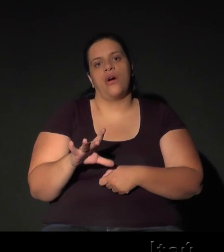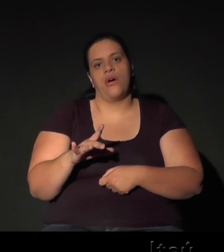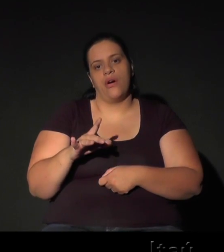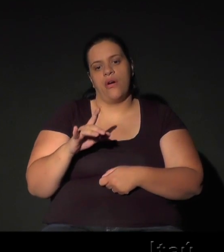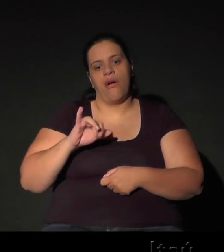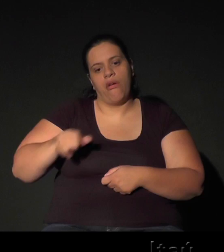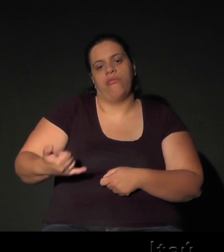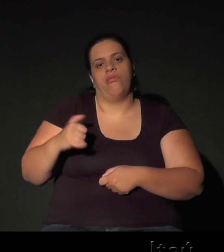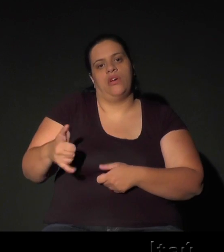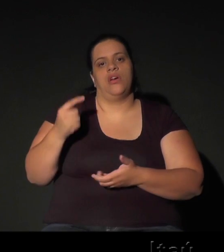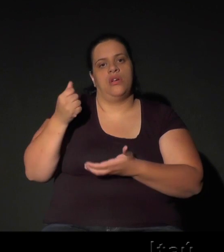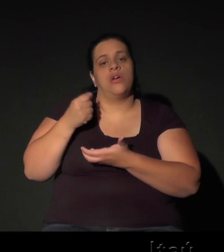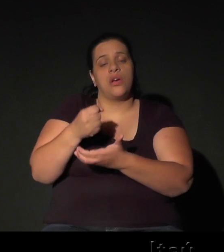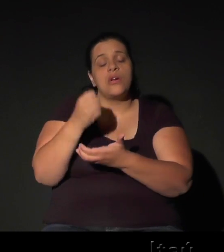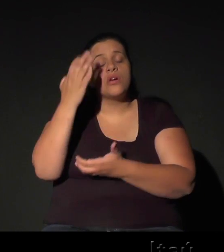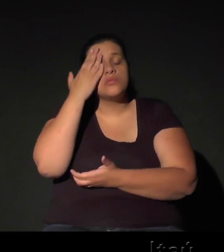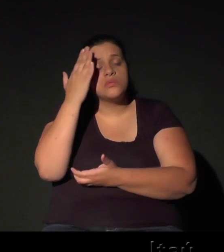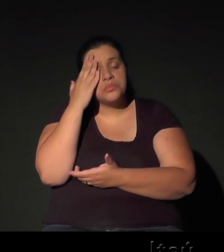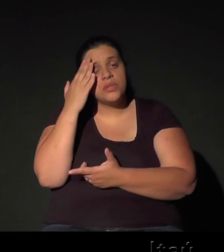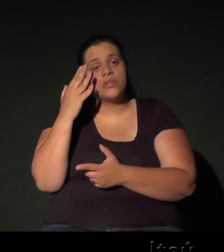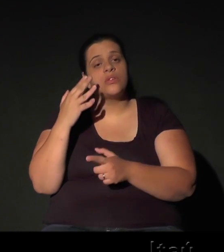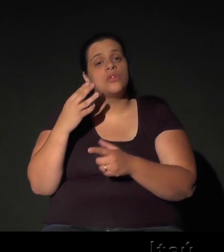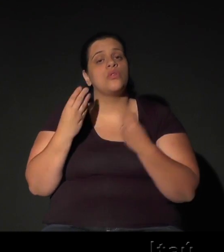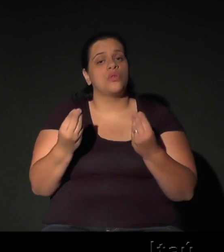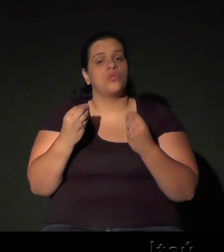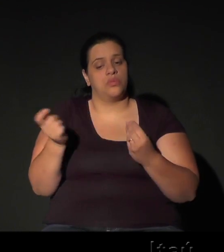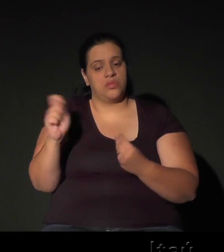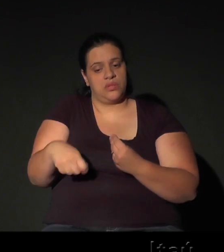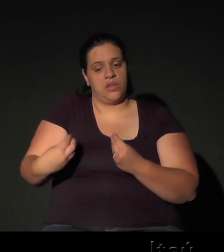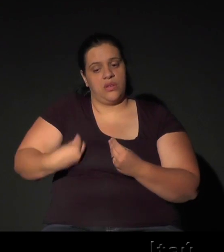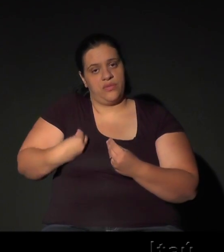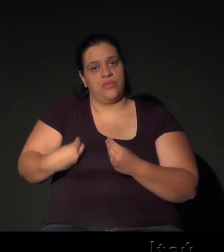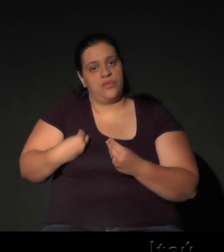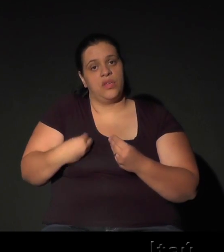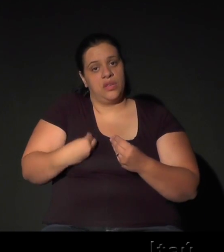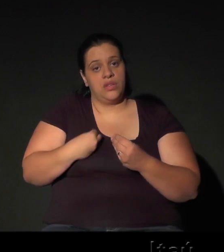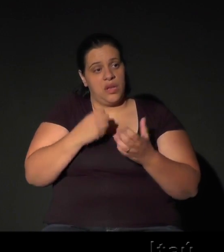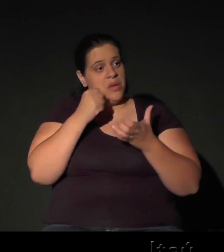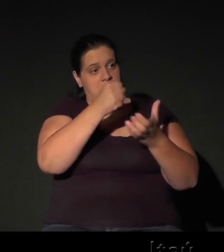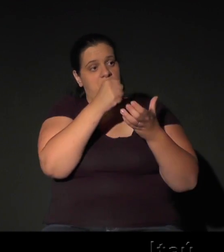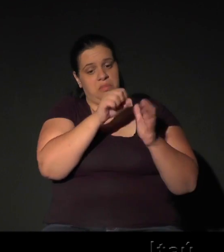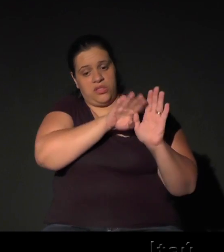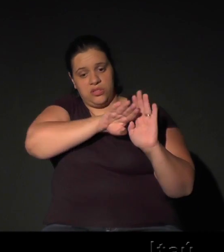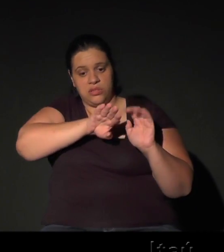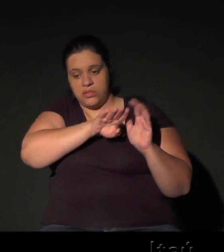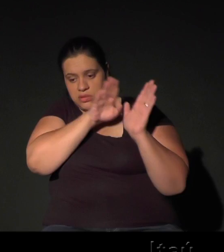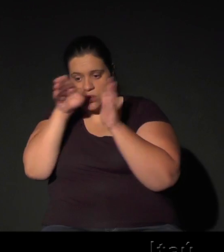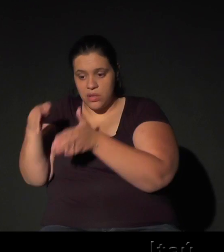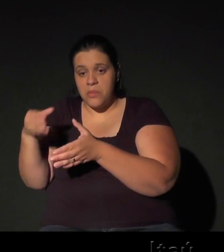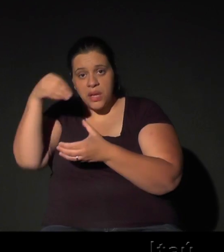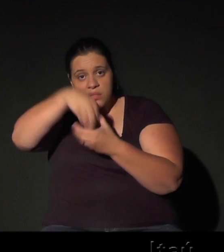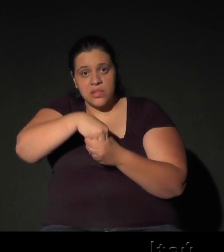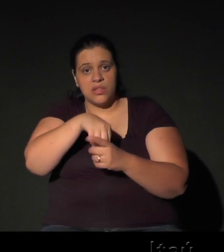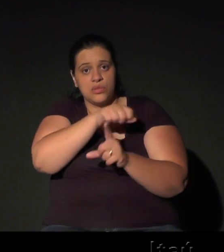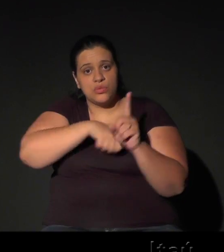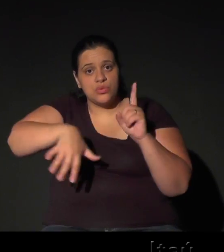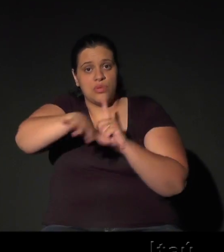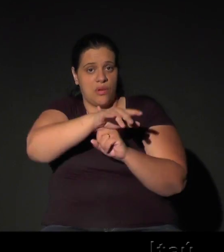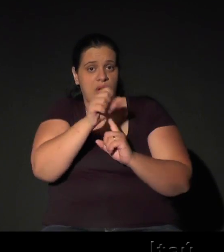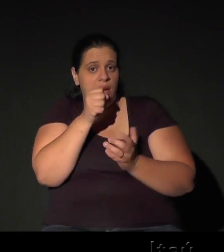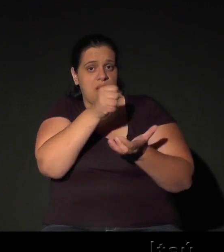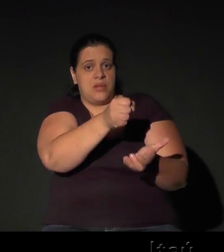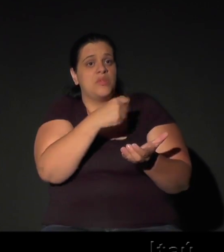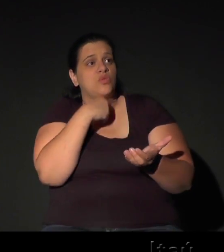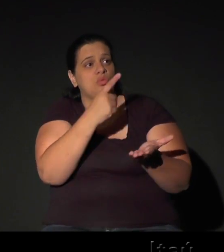escravo do capitalismo porque eu quero entender como é que a gente vive fora dessa lógica capitalista estando dentro de uma sociedade capitalista